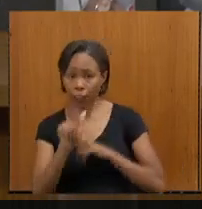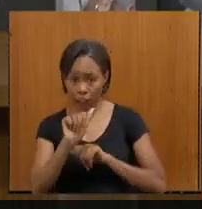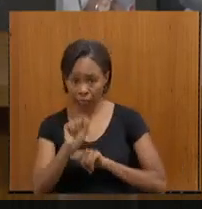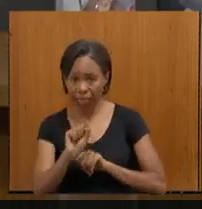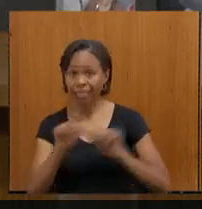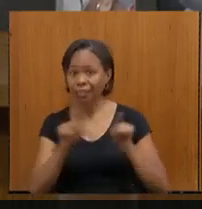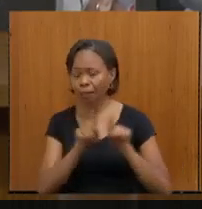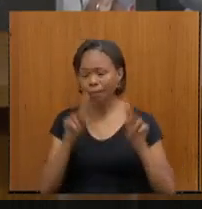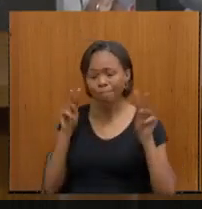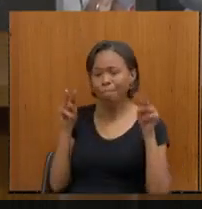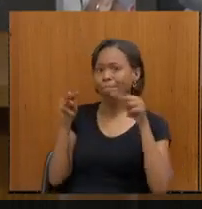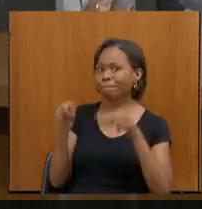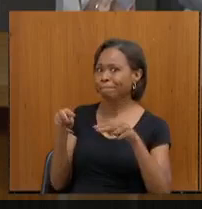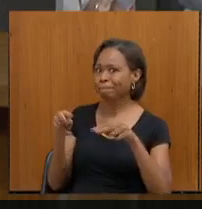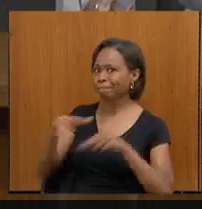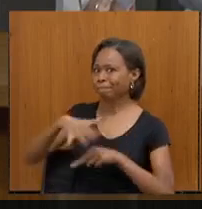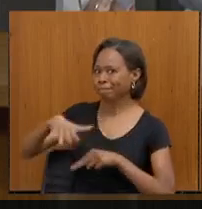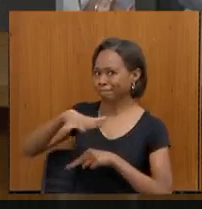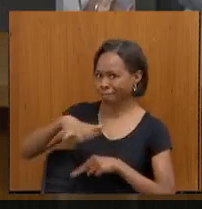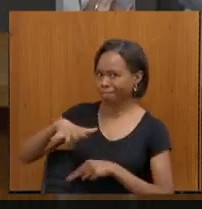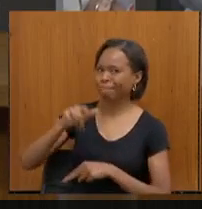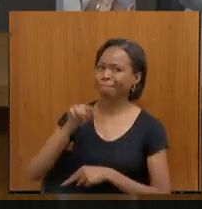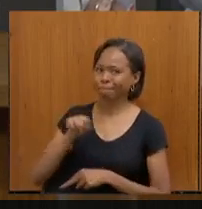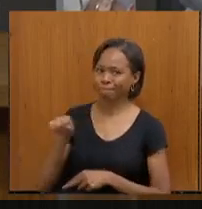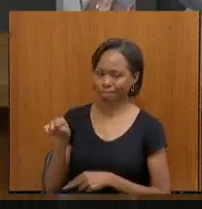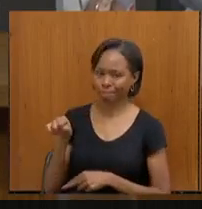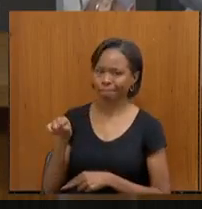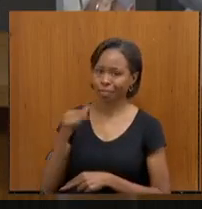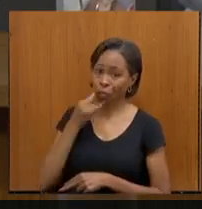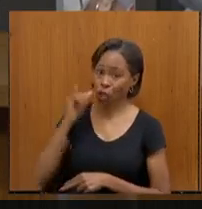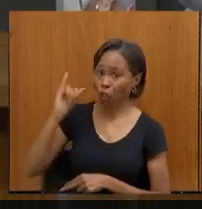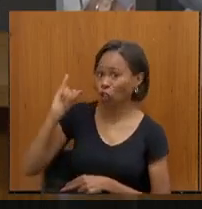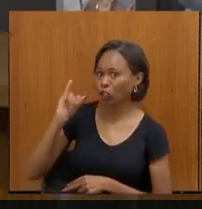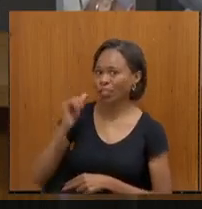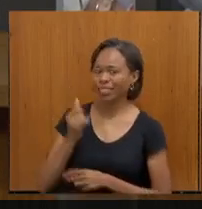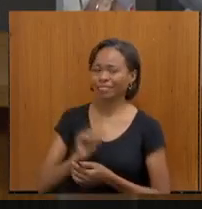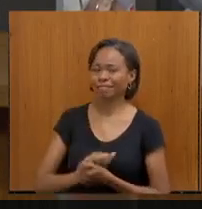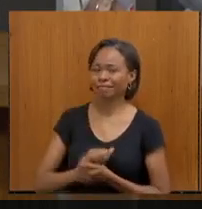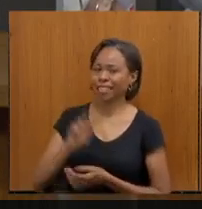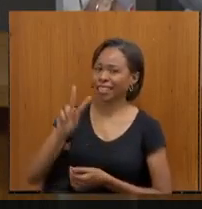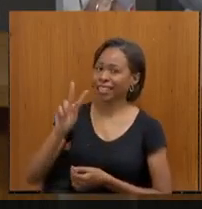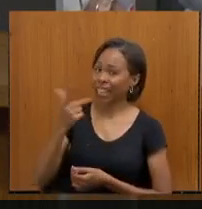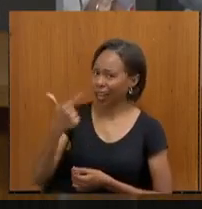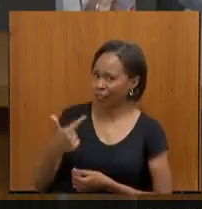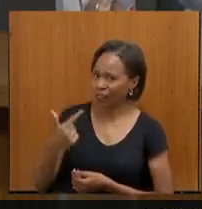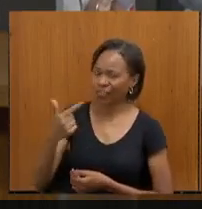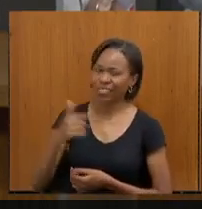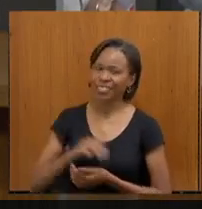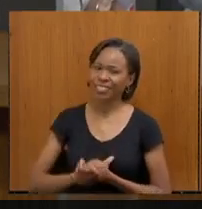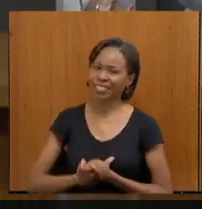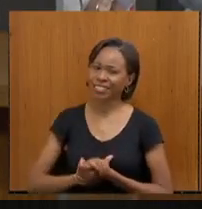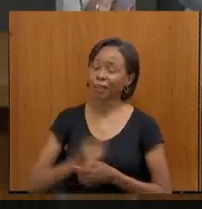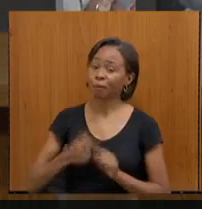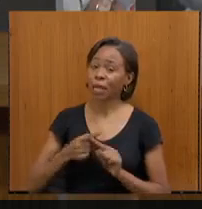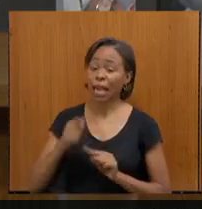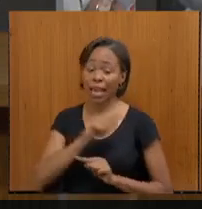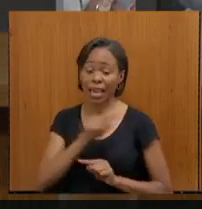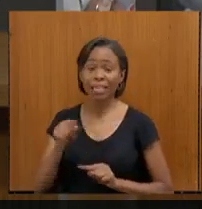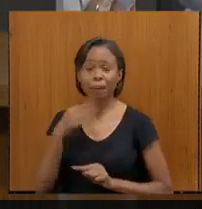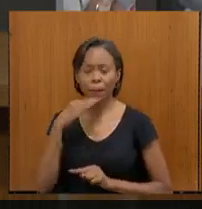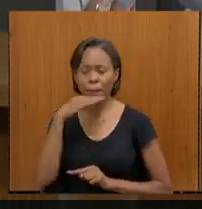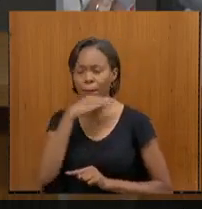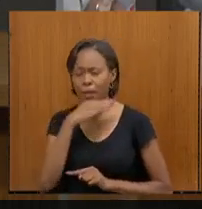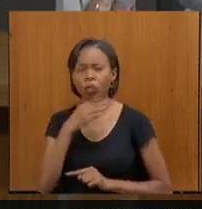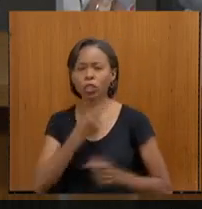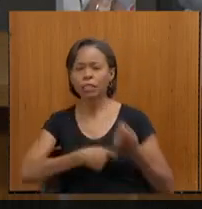esse mercado ele já estão olhando que o Digamos um negócio deles vai ser cada vez